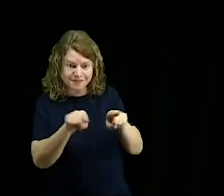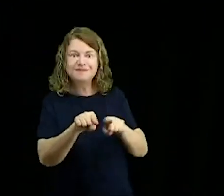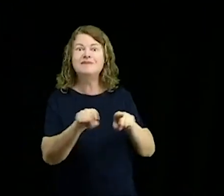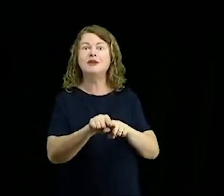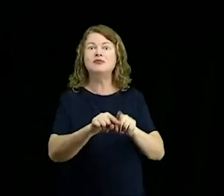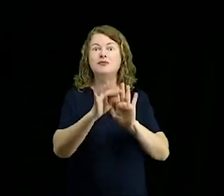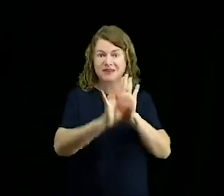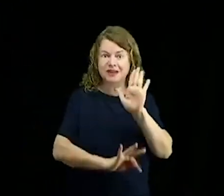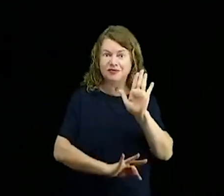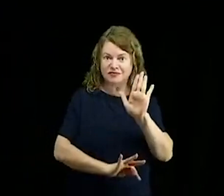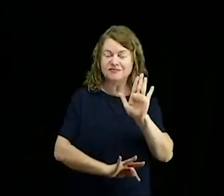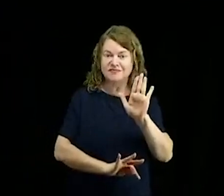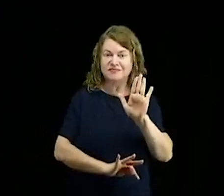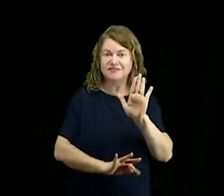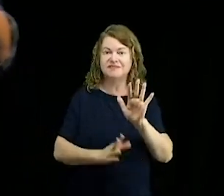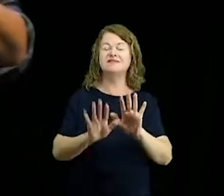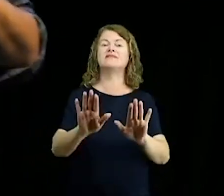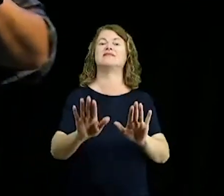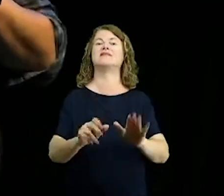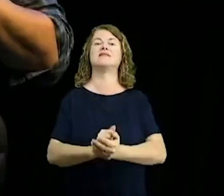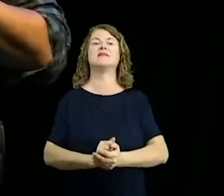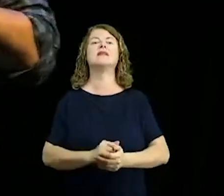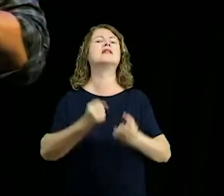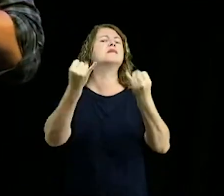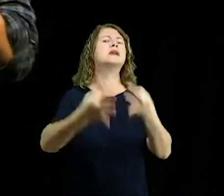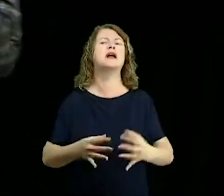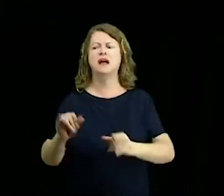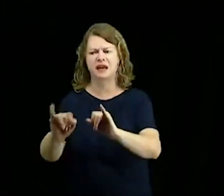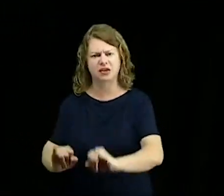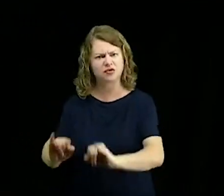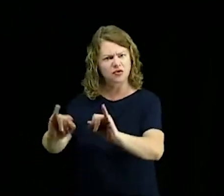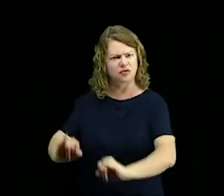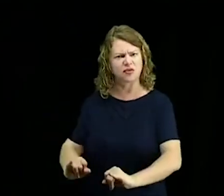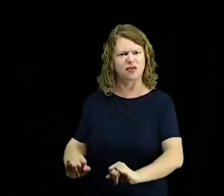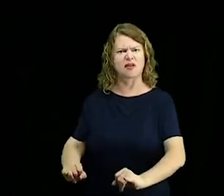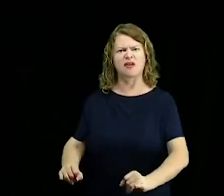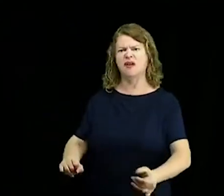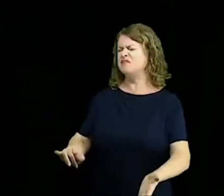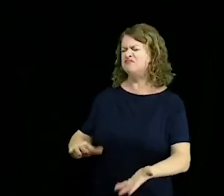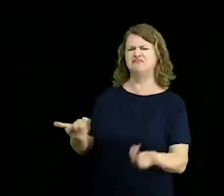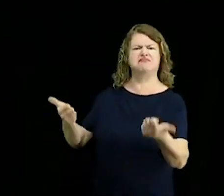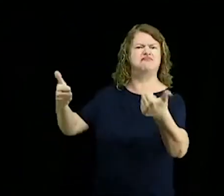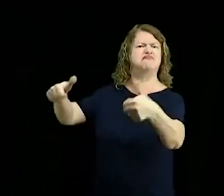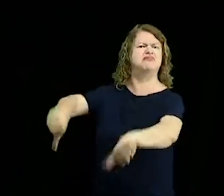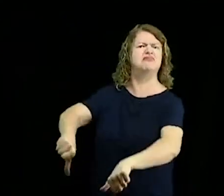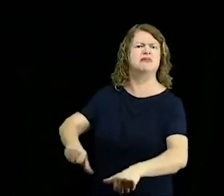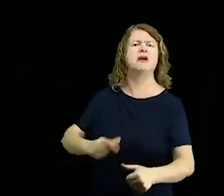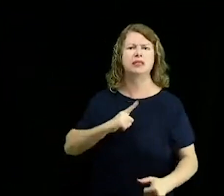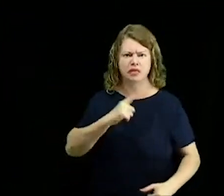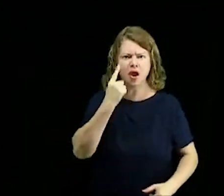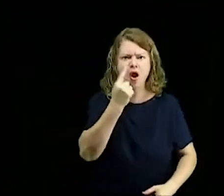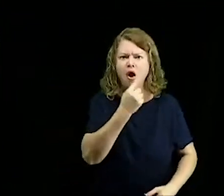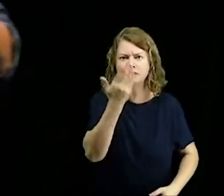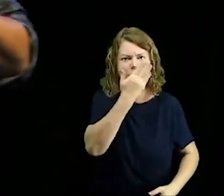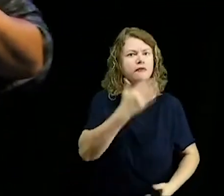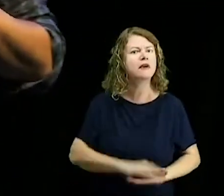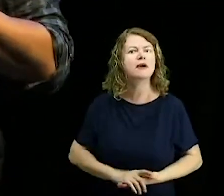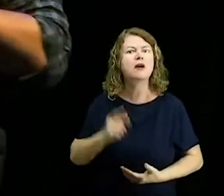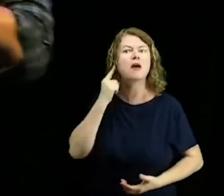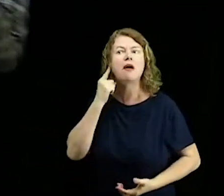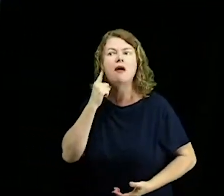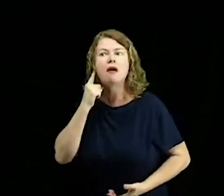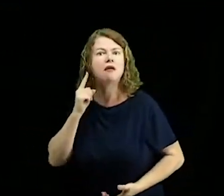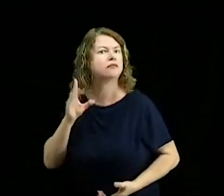para um para o outro. Ele fala: os ídolos nada são, tem olhos e não veem, tem bocas, não falam, tem ouvidos e não